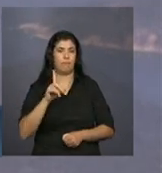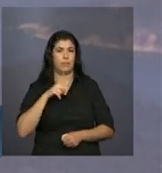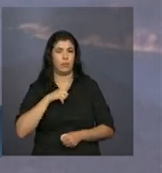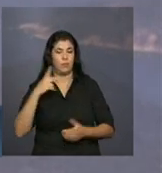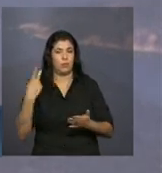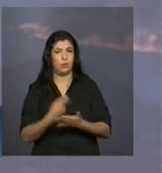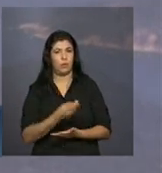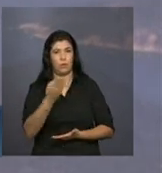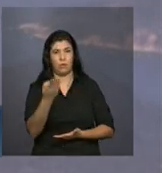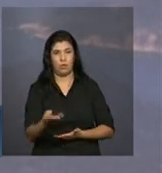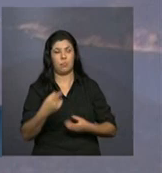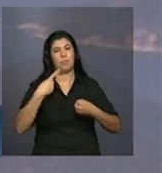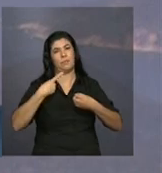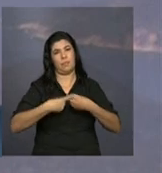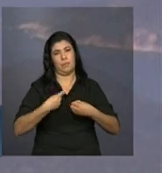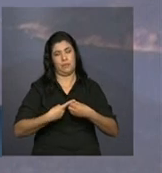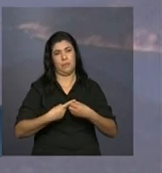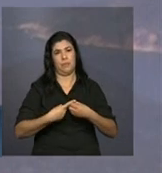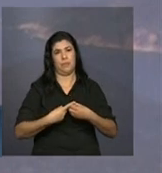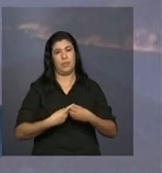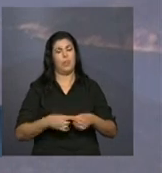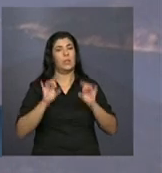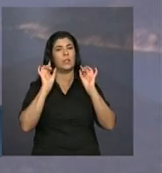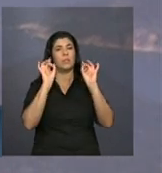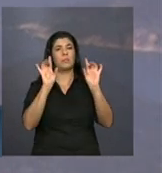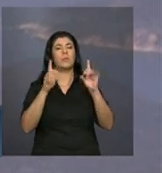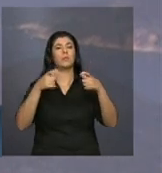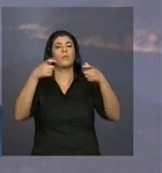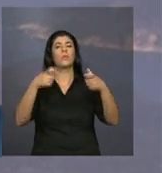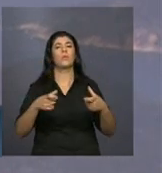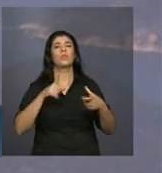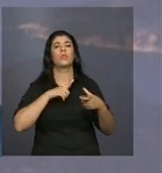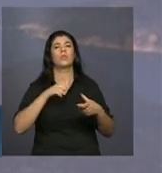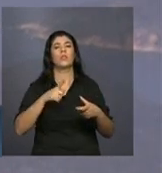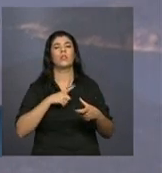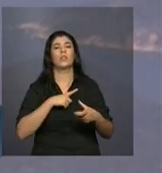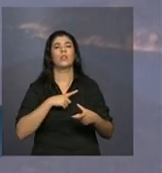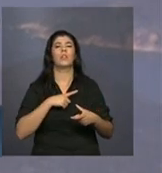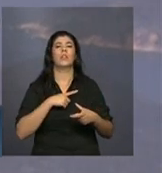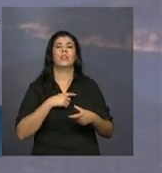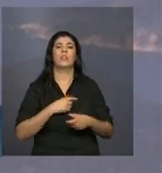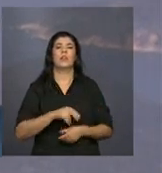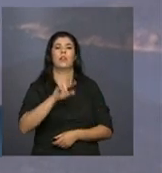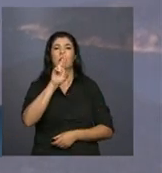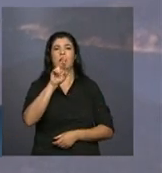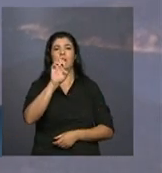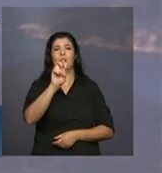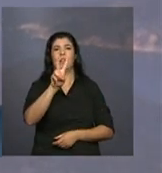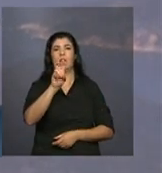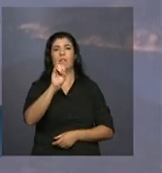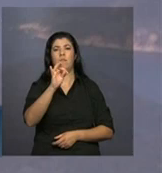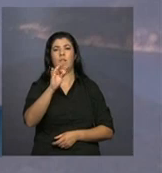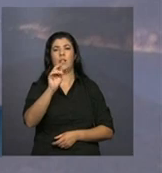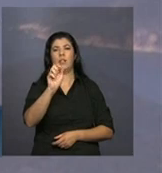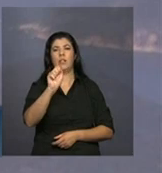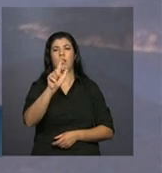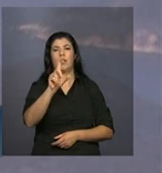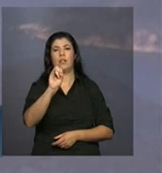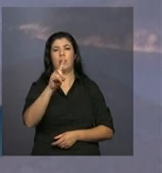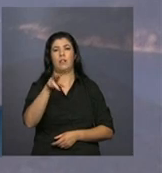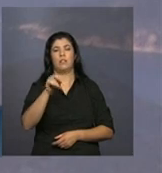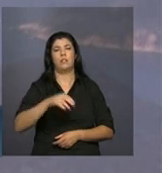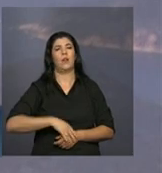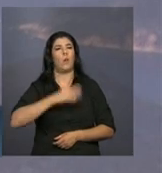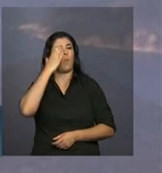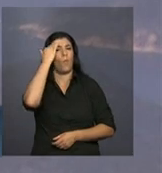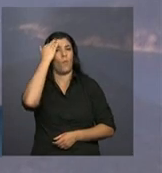nessa cidade, em especial na área que hoje está sendo revitalizada, modernizada e